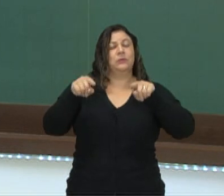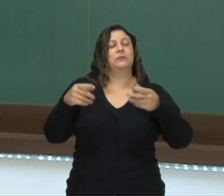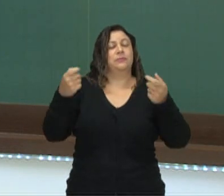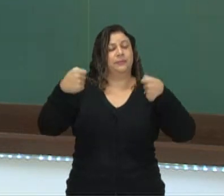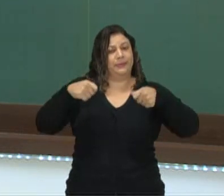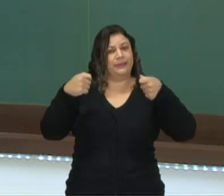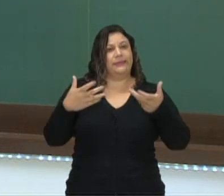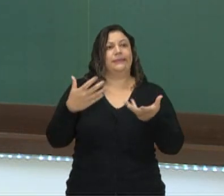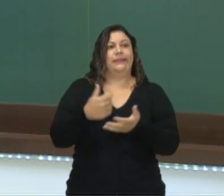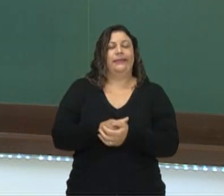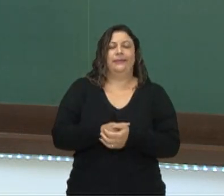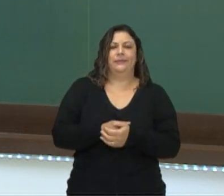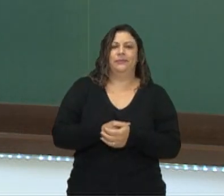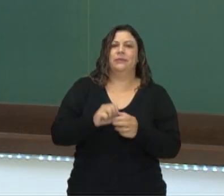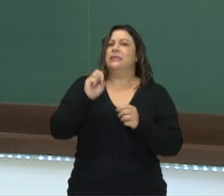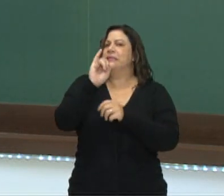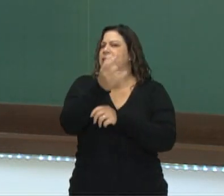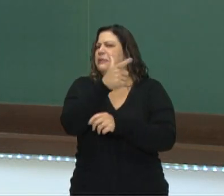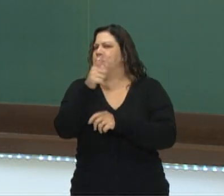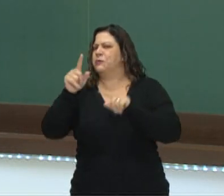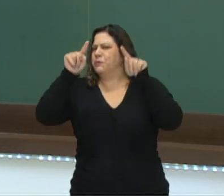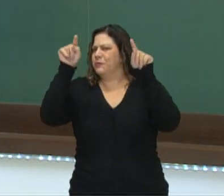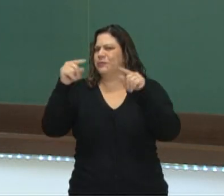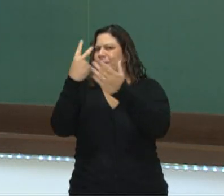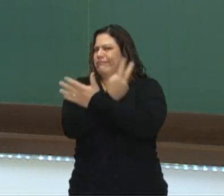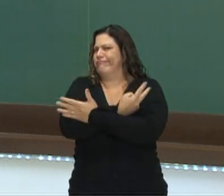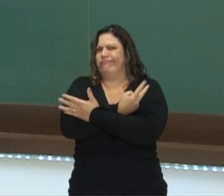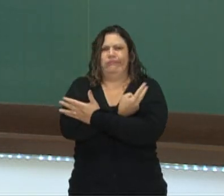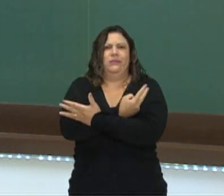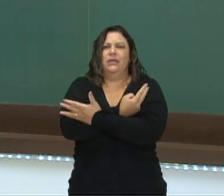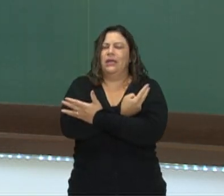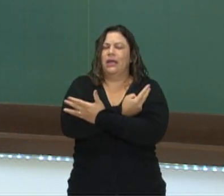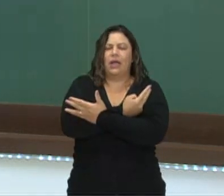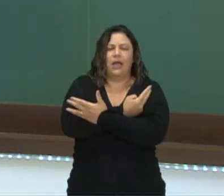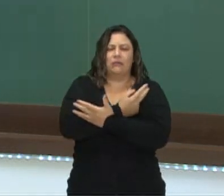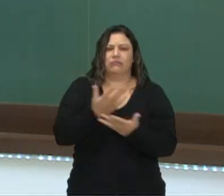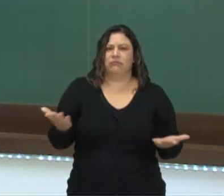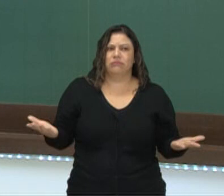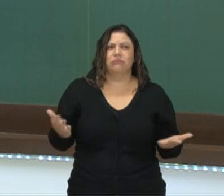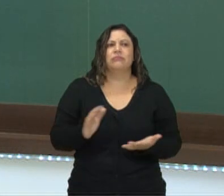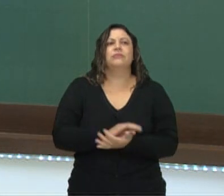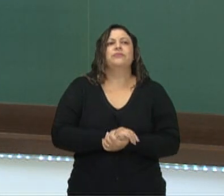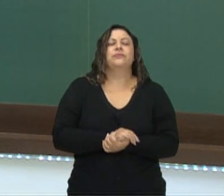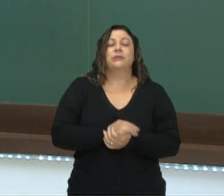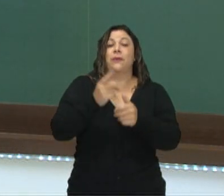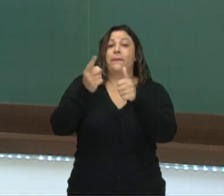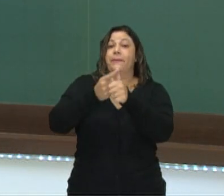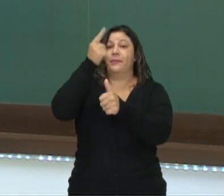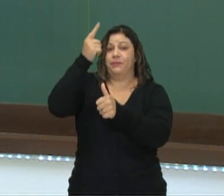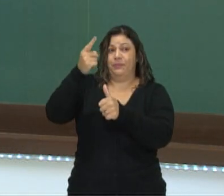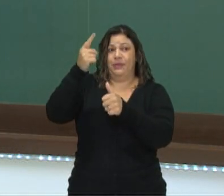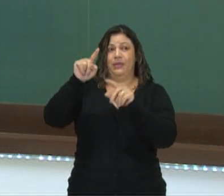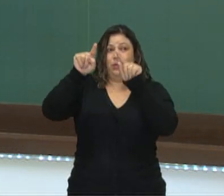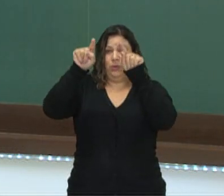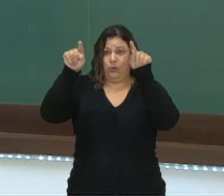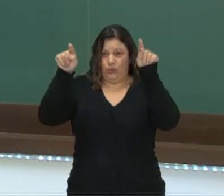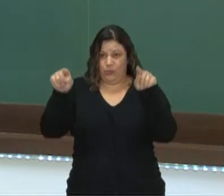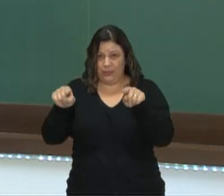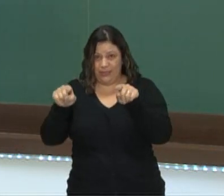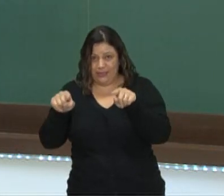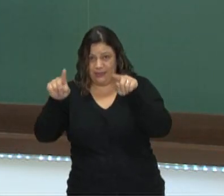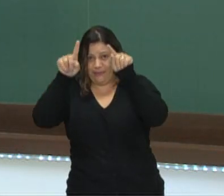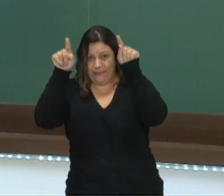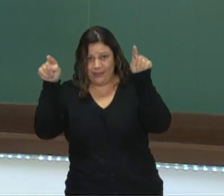operação inadequada, né? Não teria muito certo o que eu teria que resolver primeiro. Então, nesse caso, resolve primeiramente o que está nos